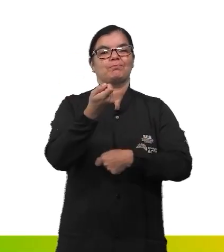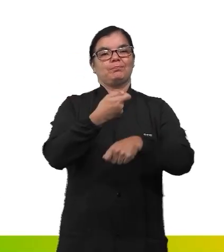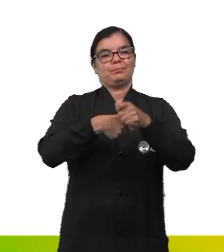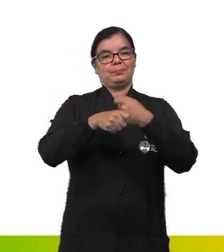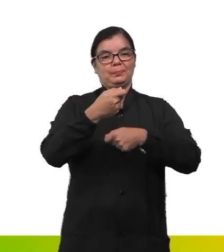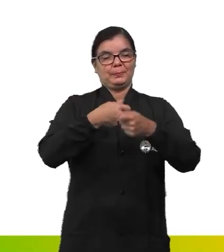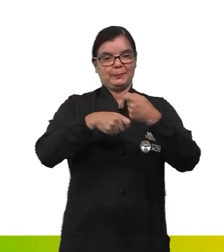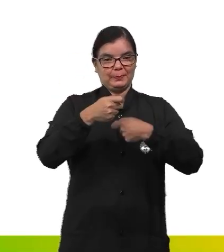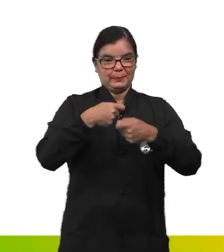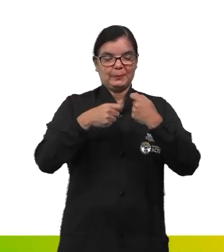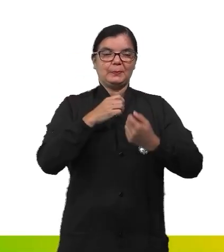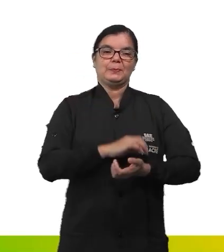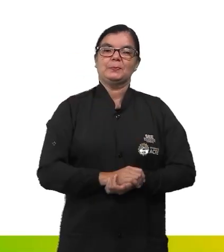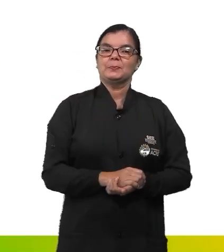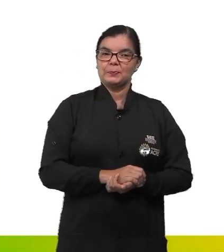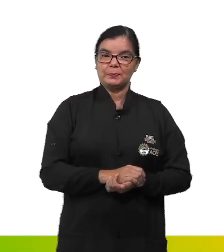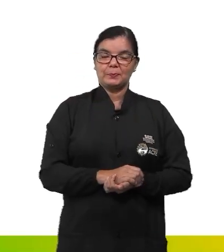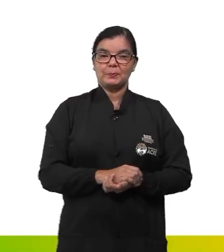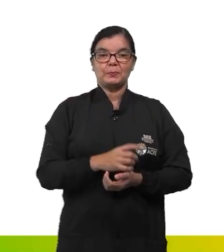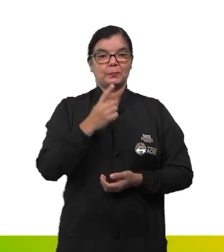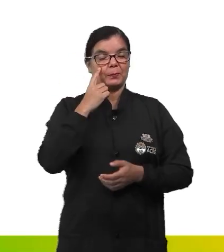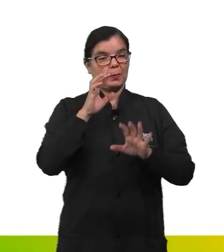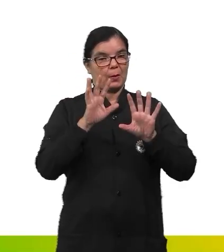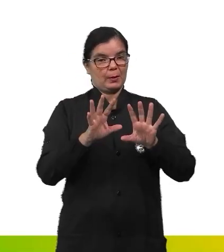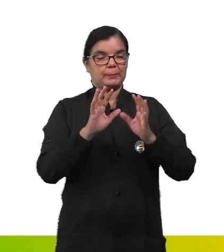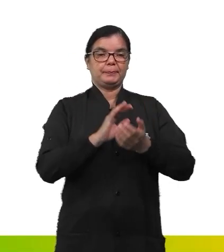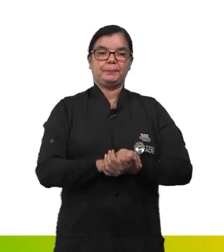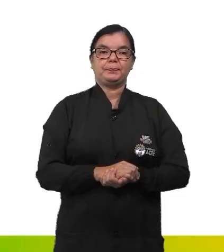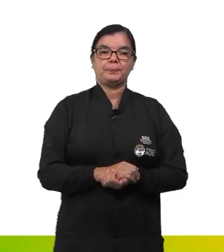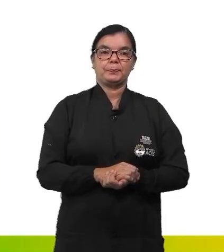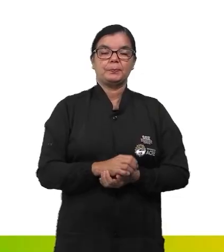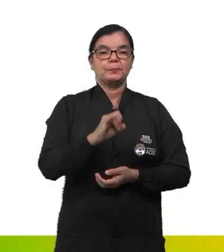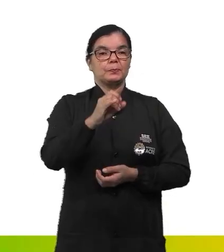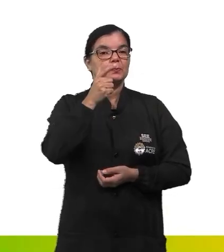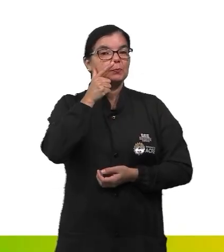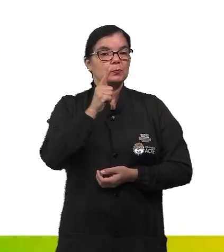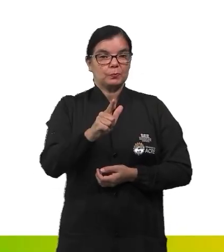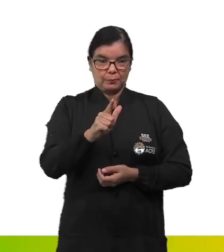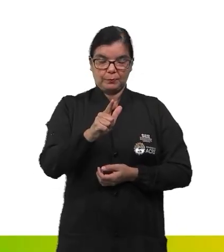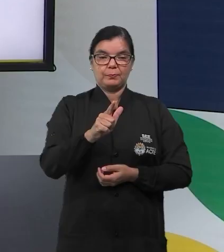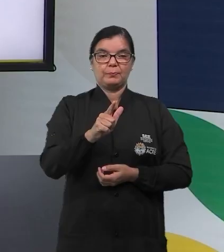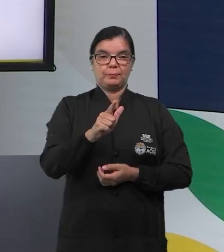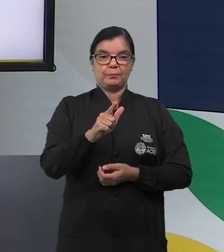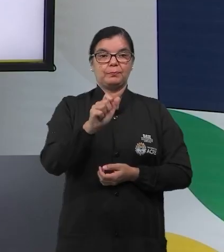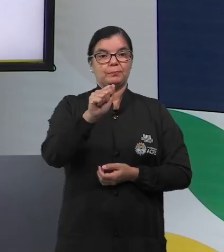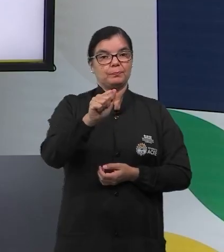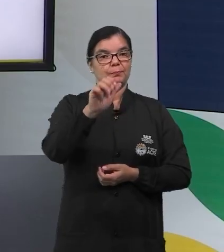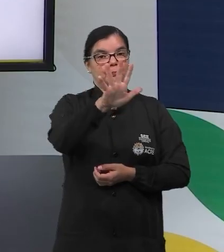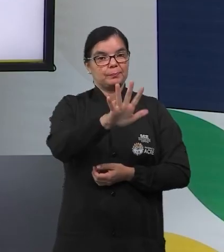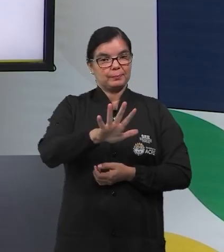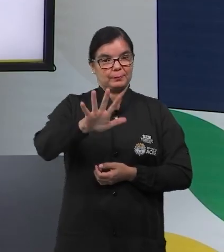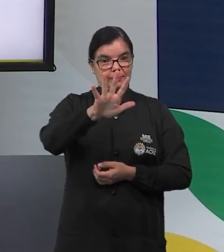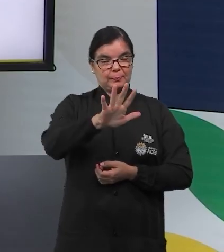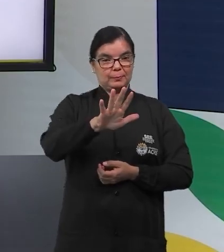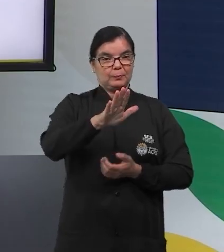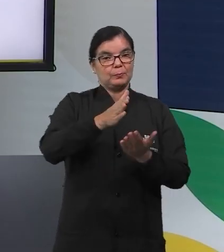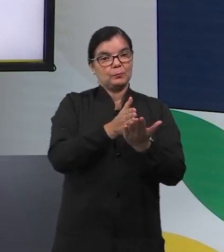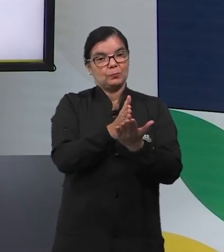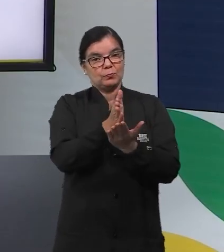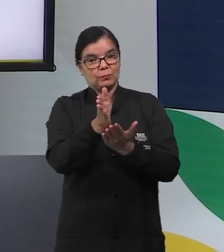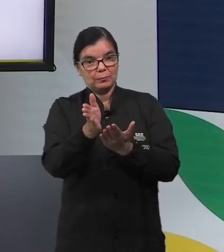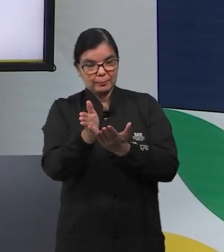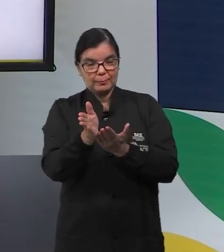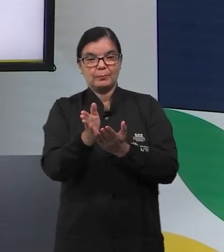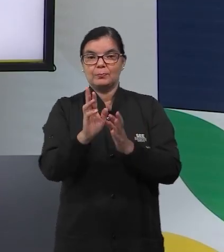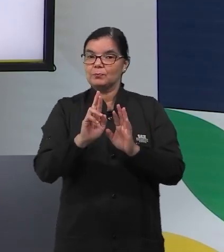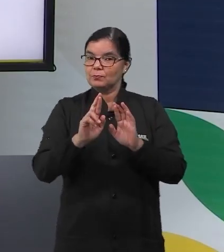atrativo econômico. Funcionava assim. Se conseguirmos chegar à Ásia por outra rota, uma rota mais barata,